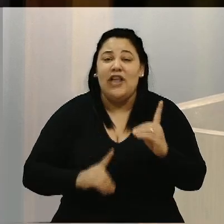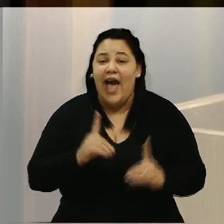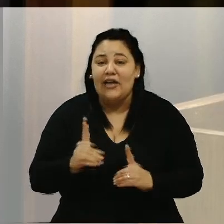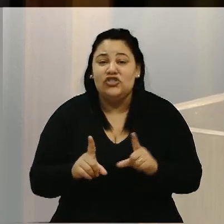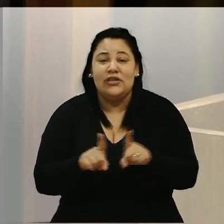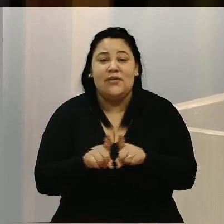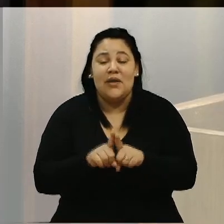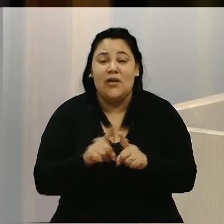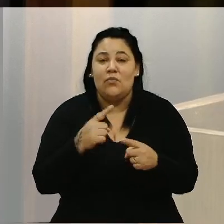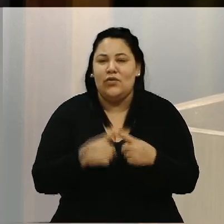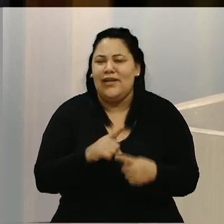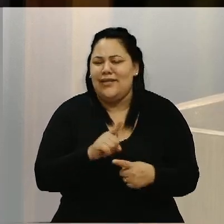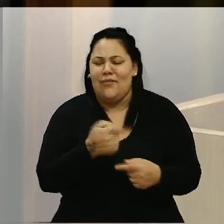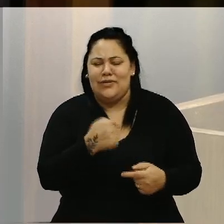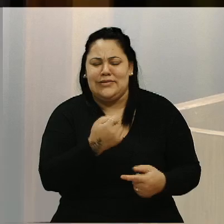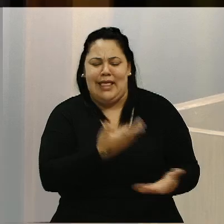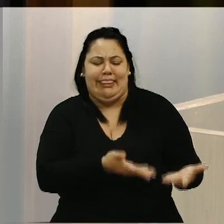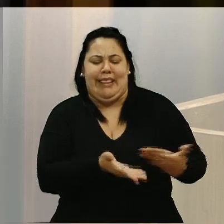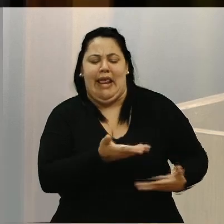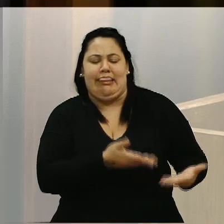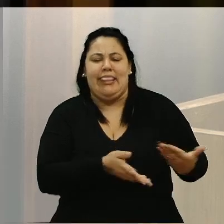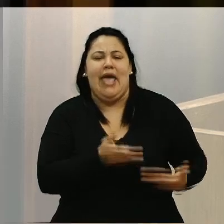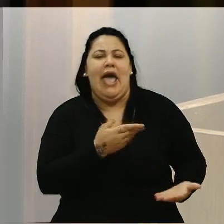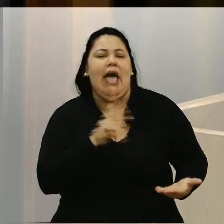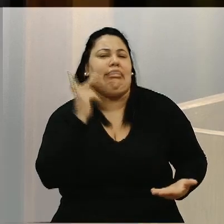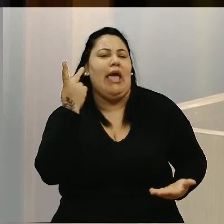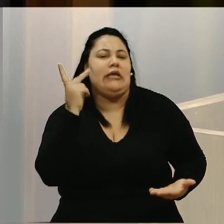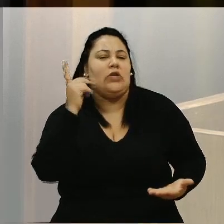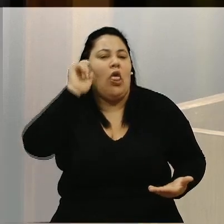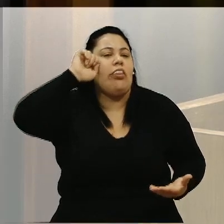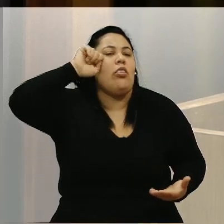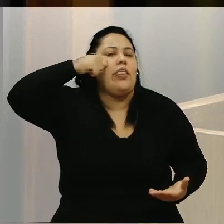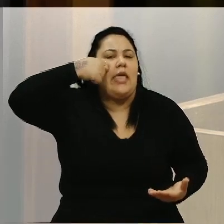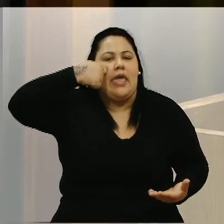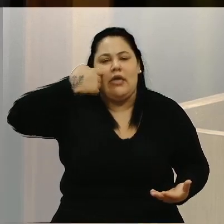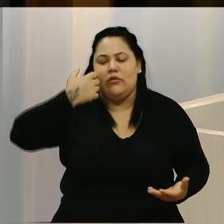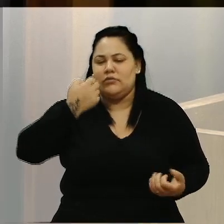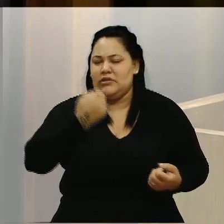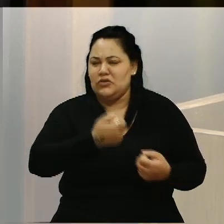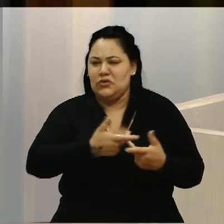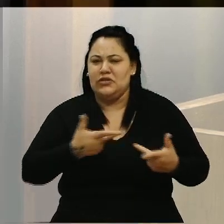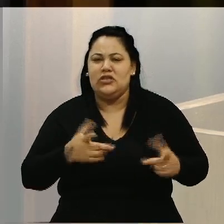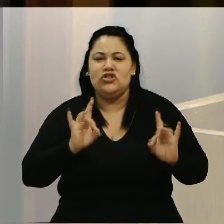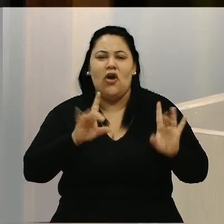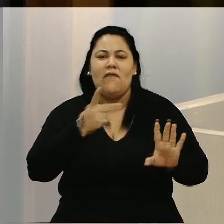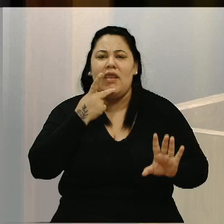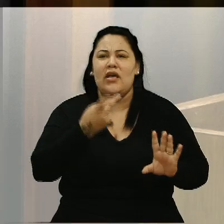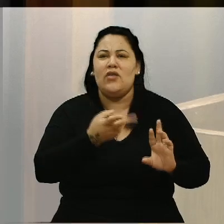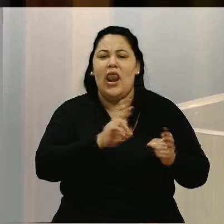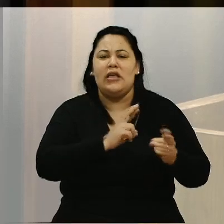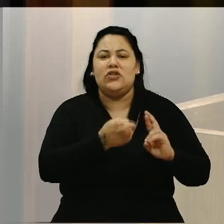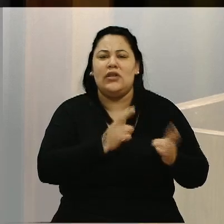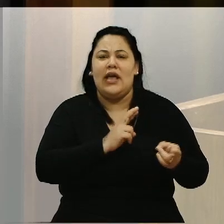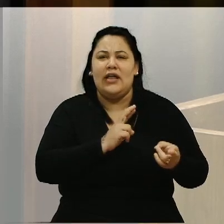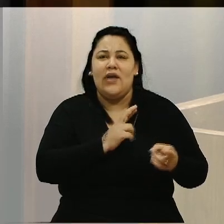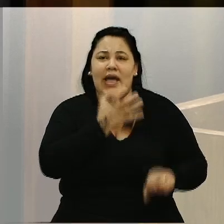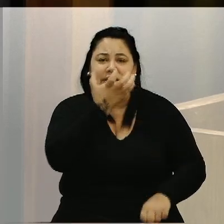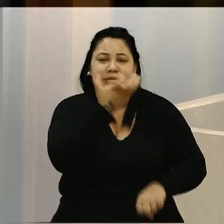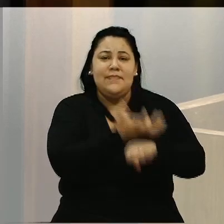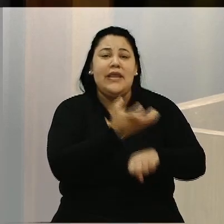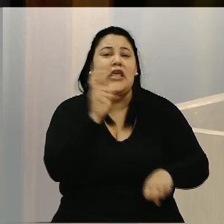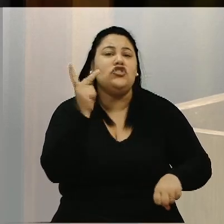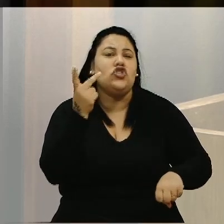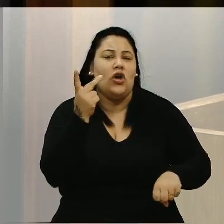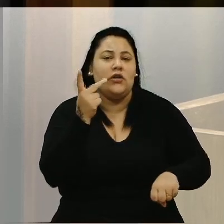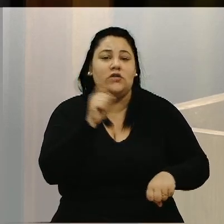não precisa tratar da história dos negros e negras apenas no que diz respeito à história. A gente tem que